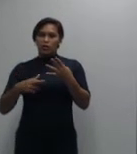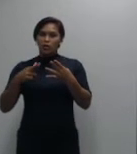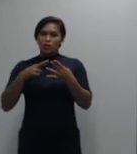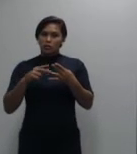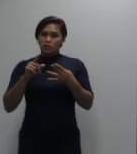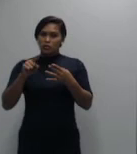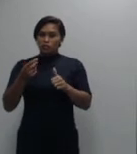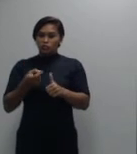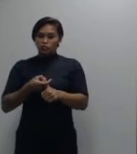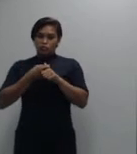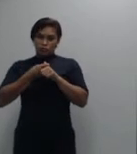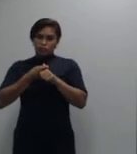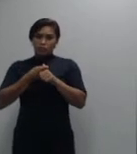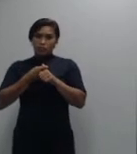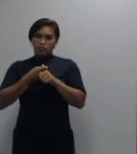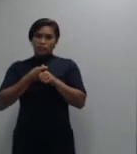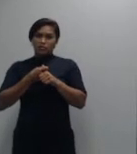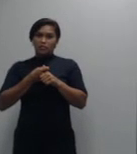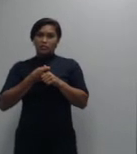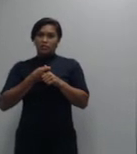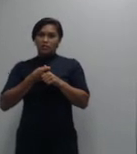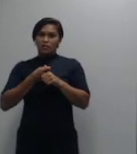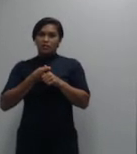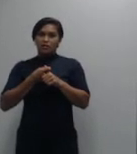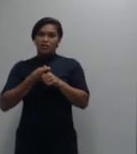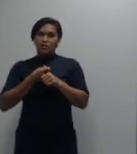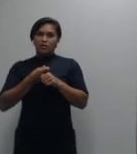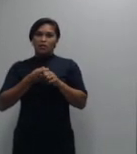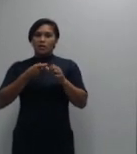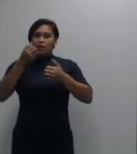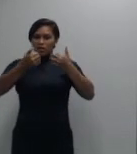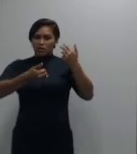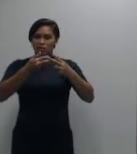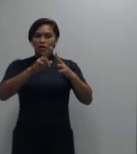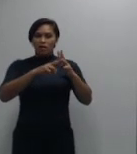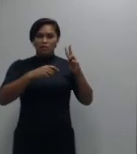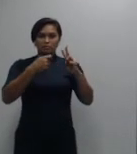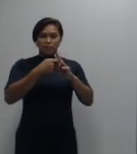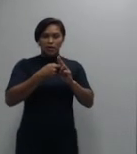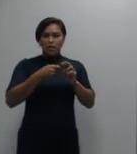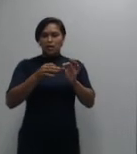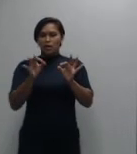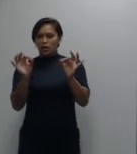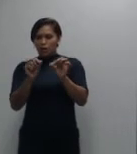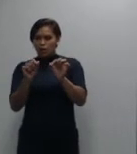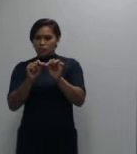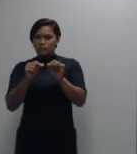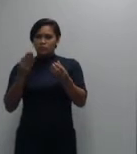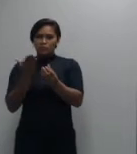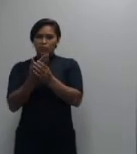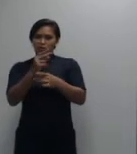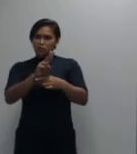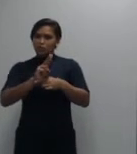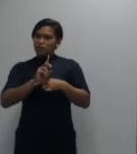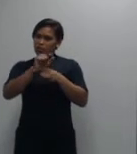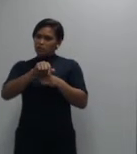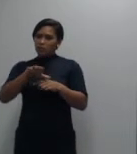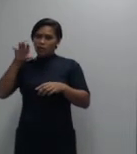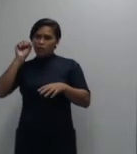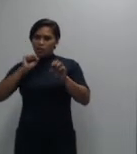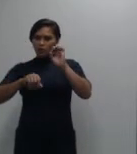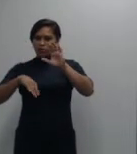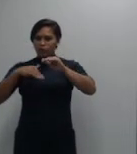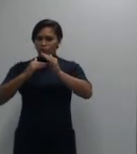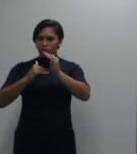suspende ir em de espaço fundamentar a execução da liminar nas ações movidas contra o